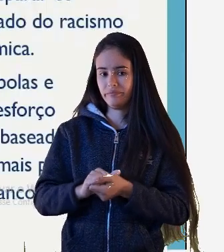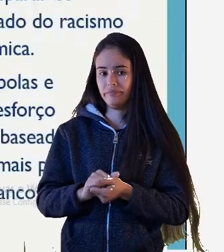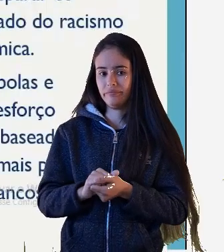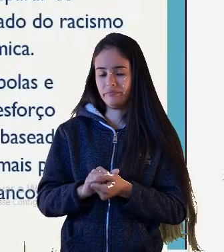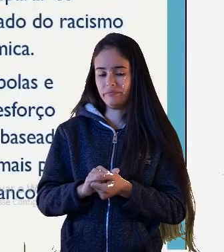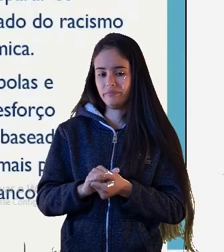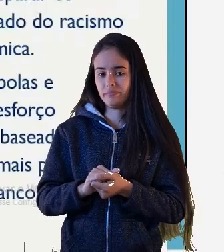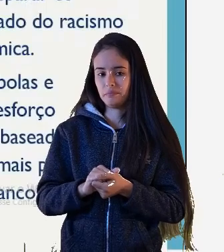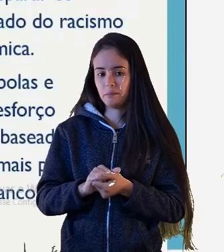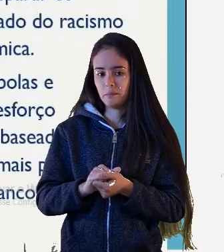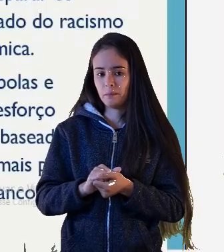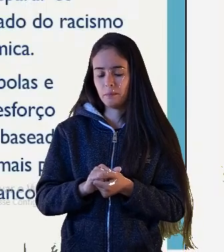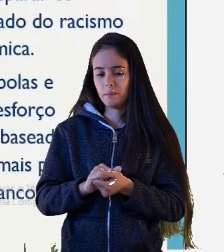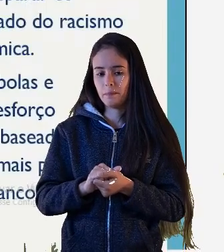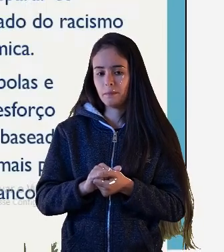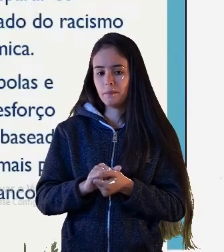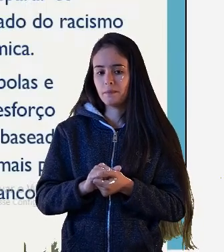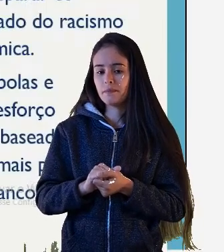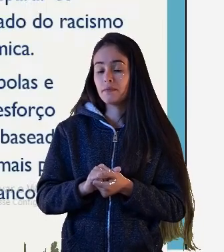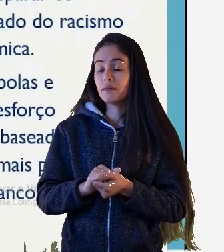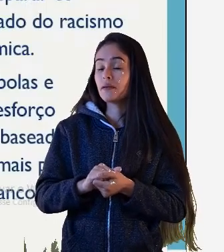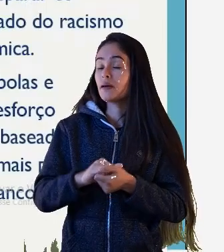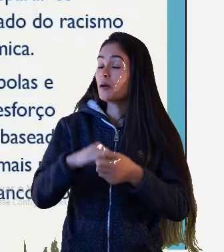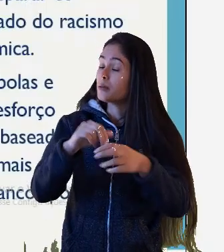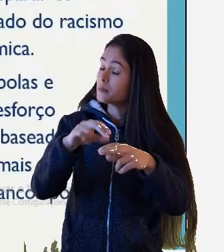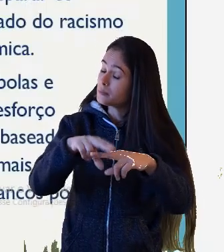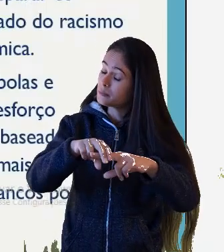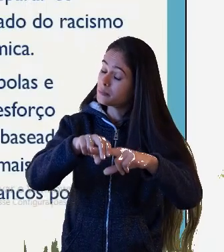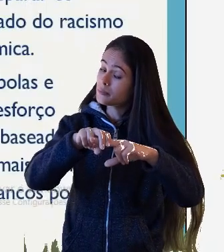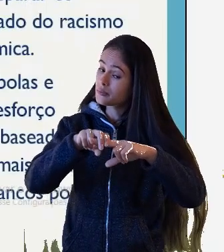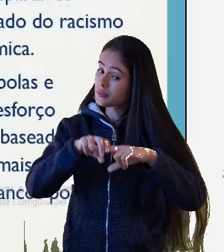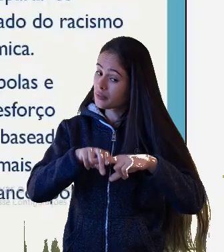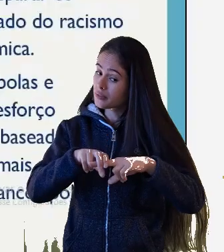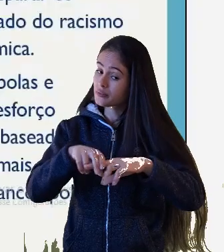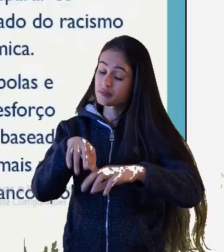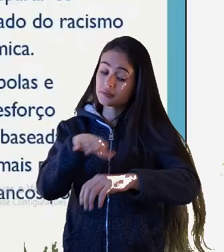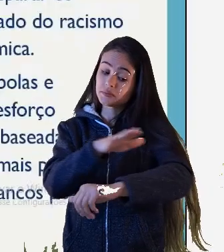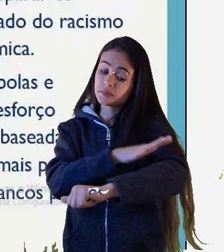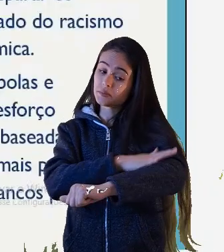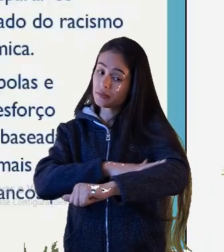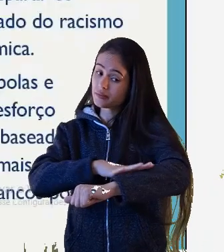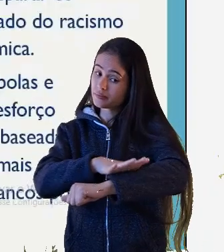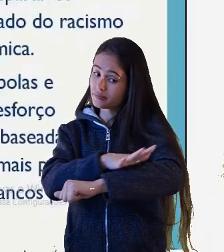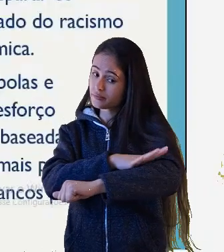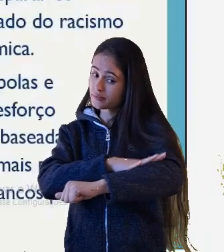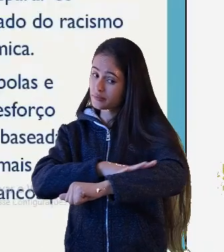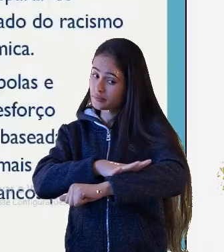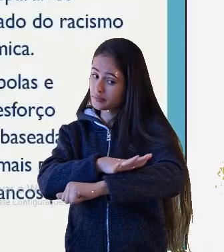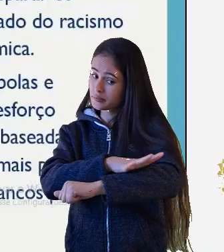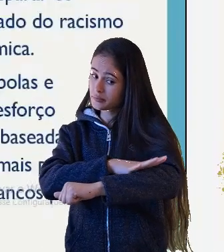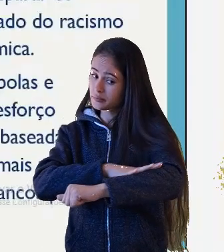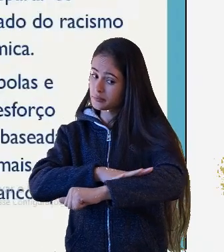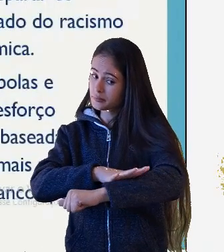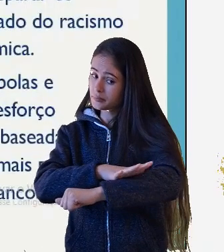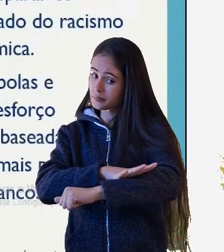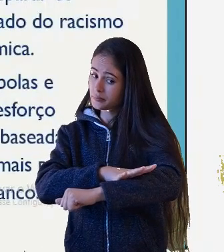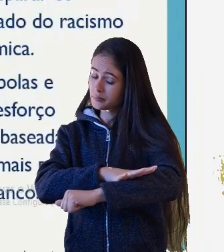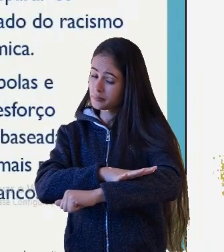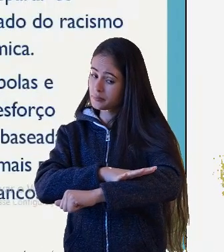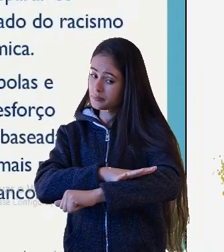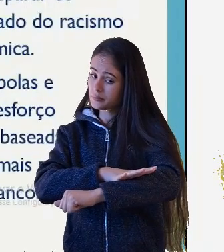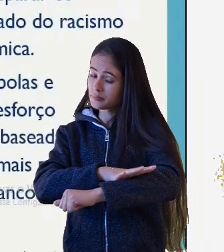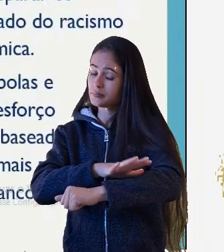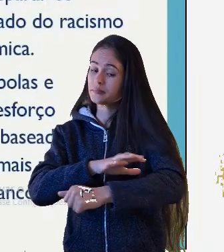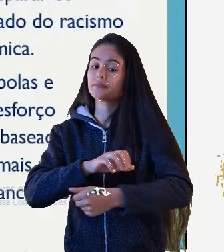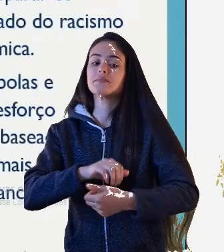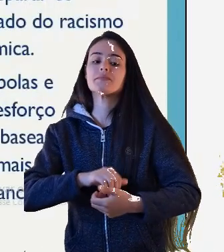ou se endividando, né? Com crédito educativo, com os fiéis da vida aí, né? Então,